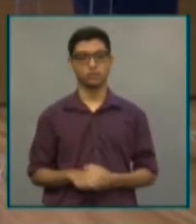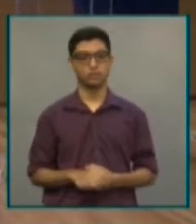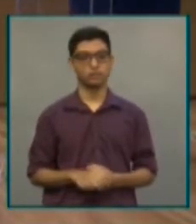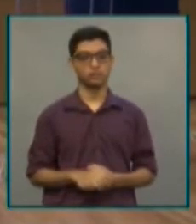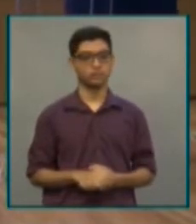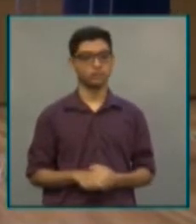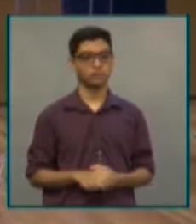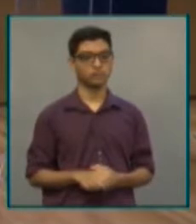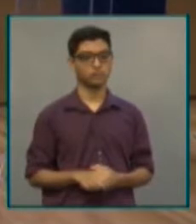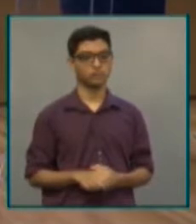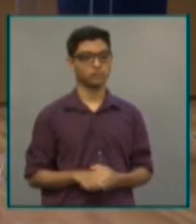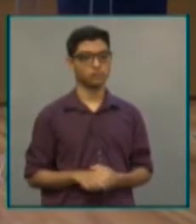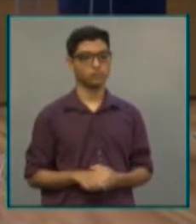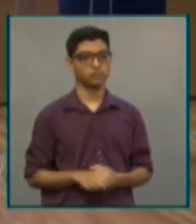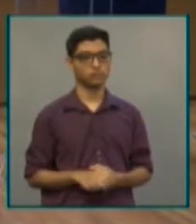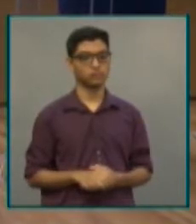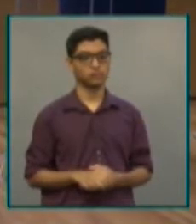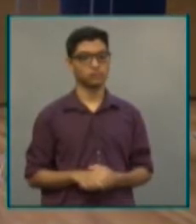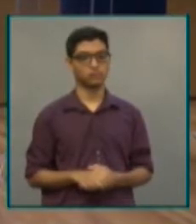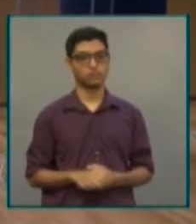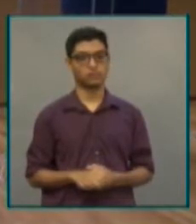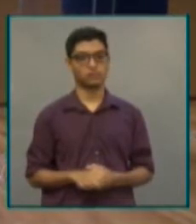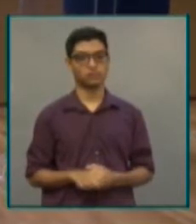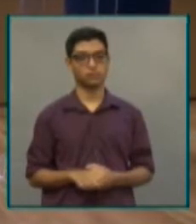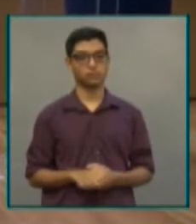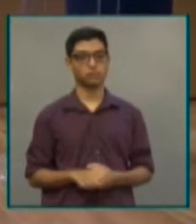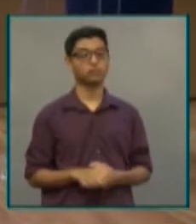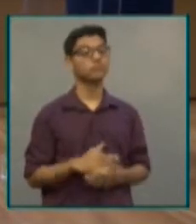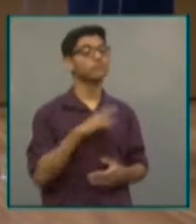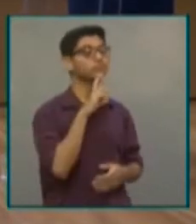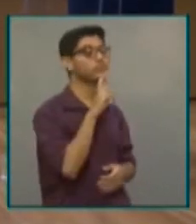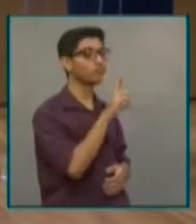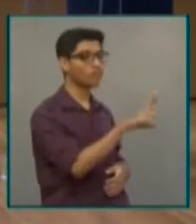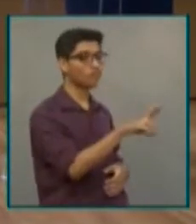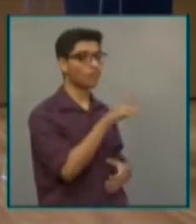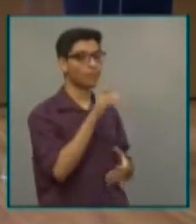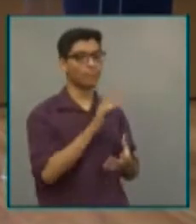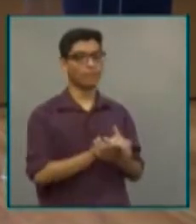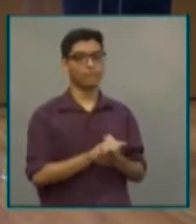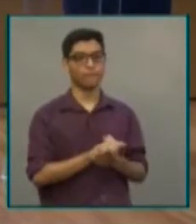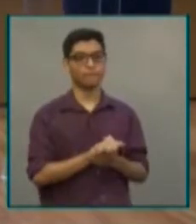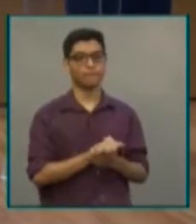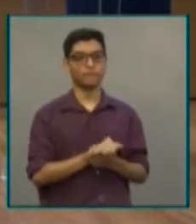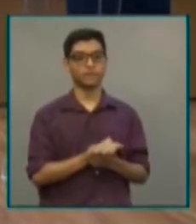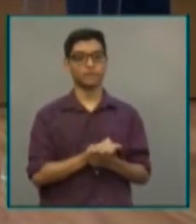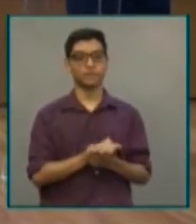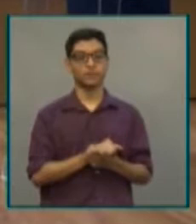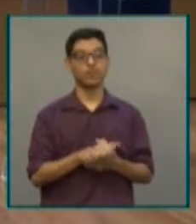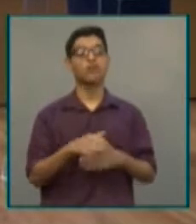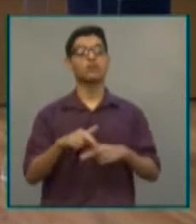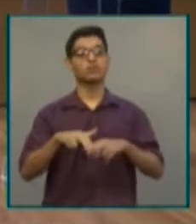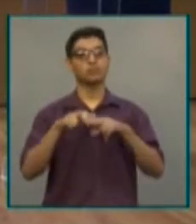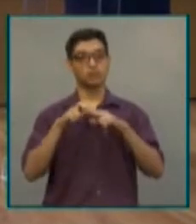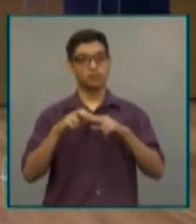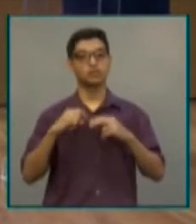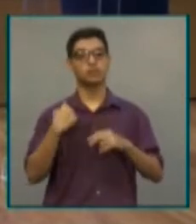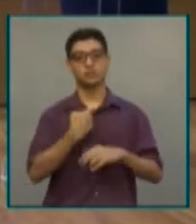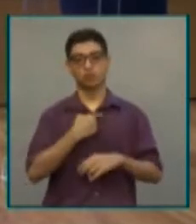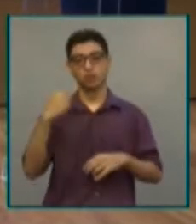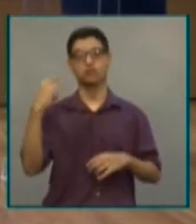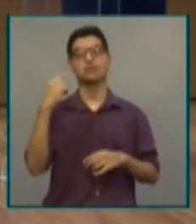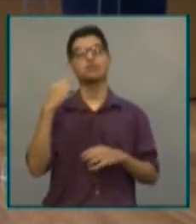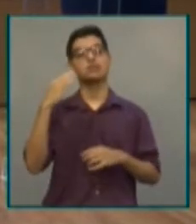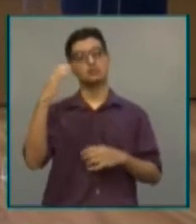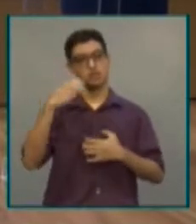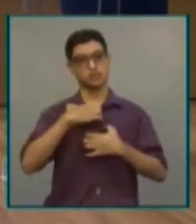A palavra, candidata Regina Jansen. Então, a chapa Ordem Renovar entende que houve omissão, sim, dos gestores há mais